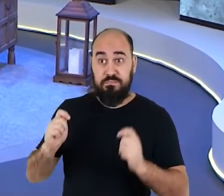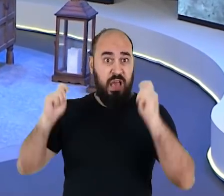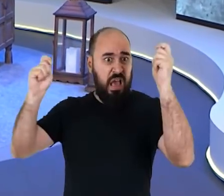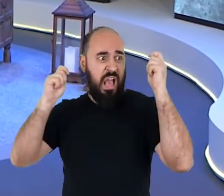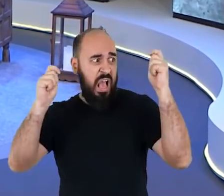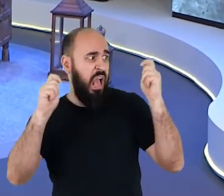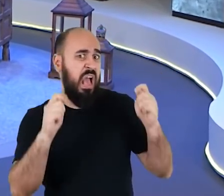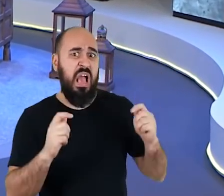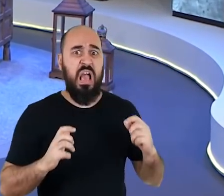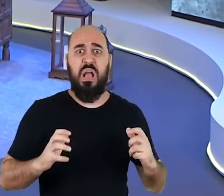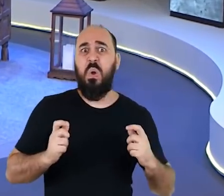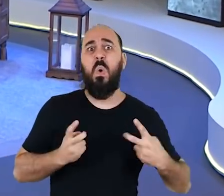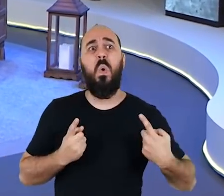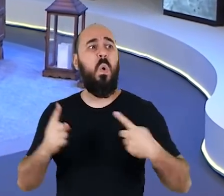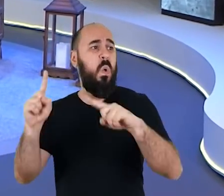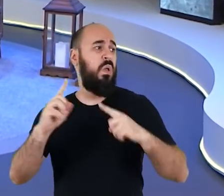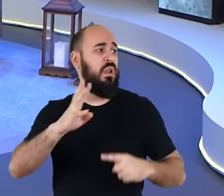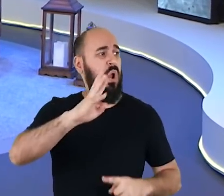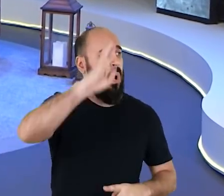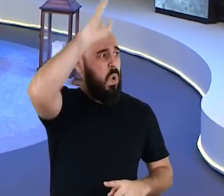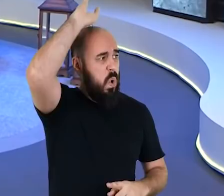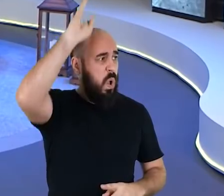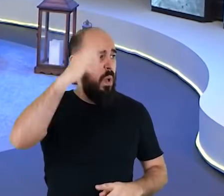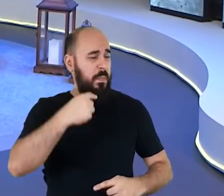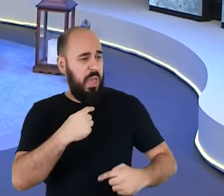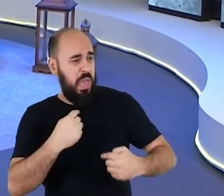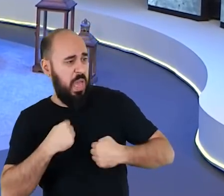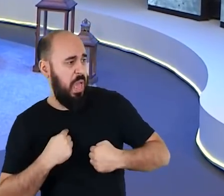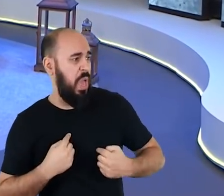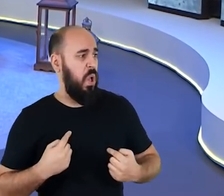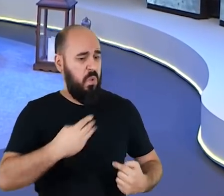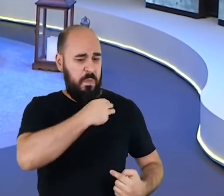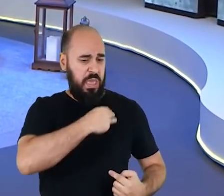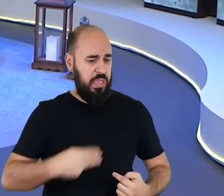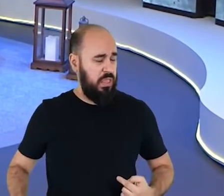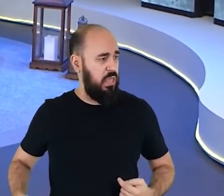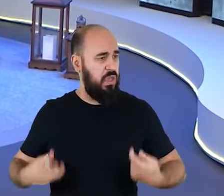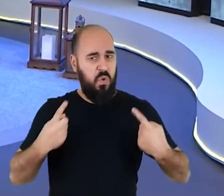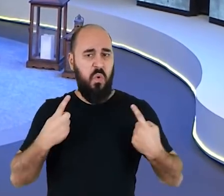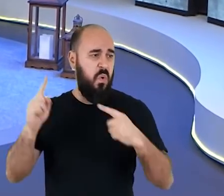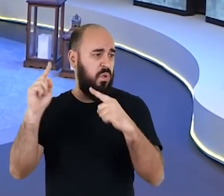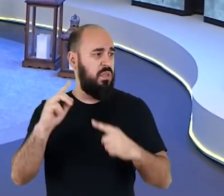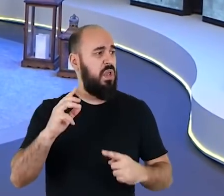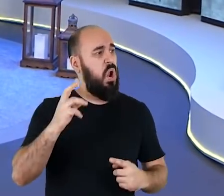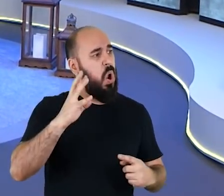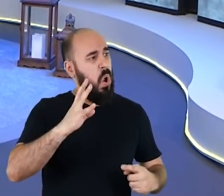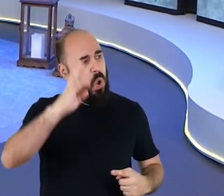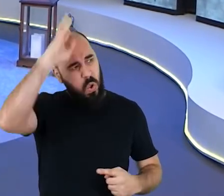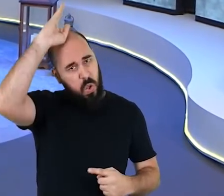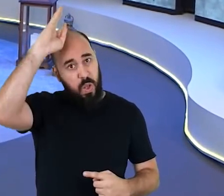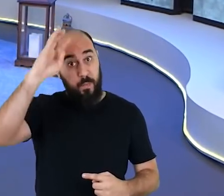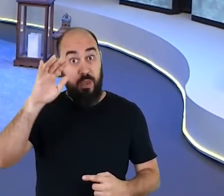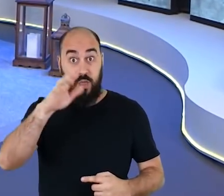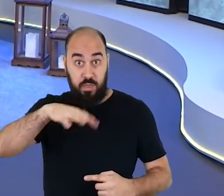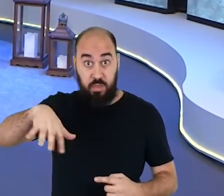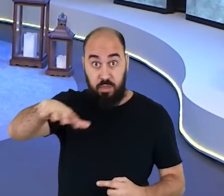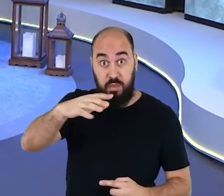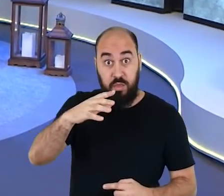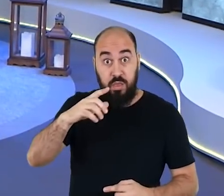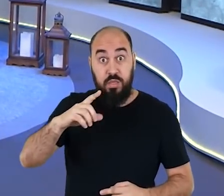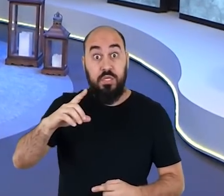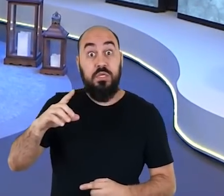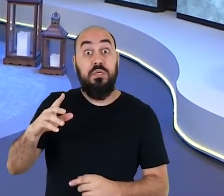ao povo uma revolta contra Roma, conclamando a guerra civil, e muitos foram tratados pelos